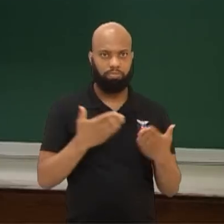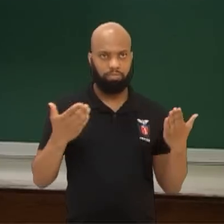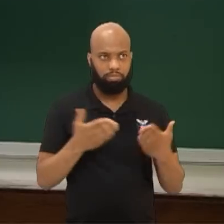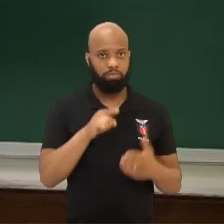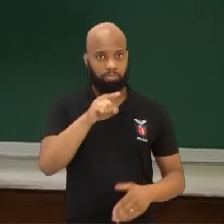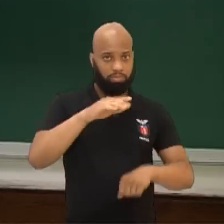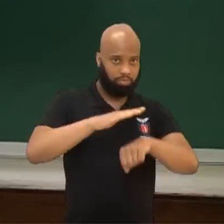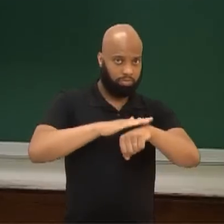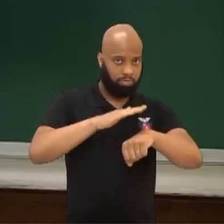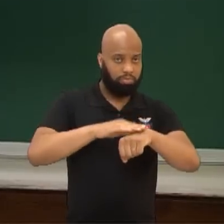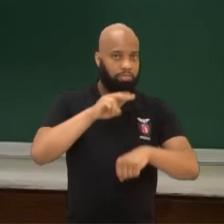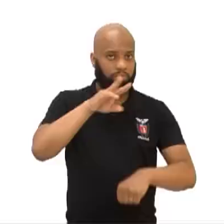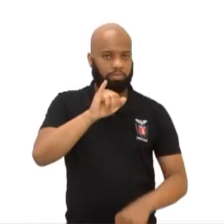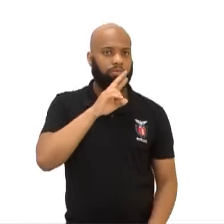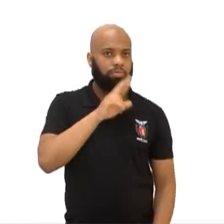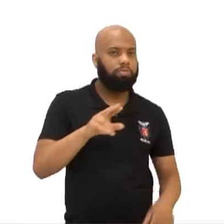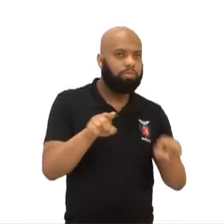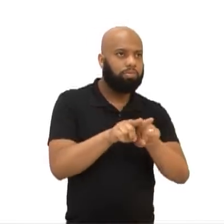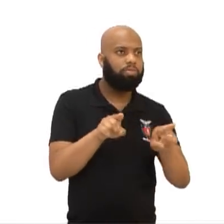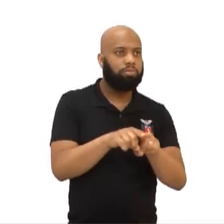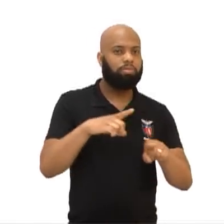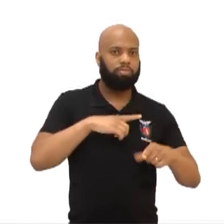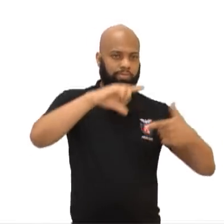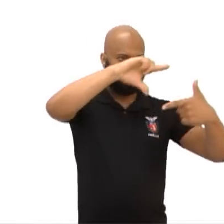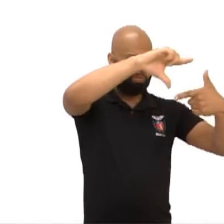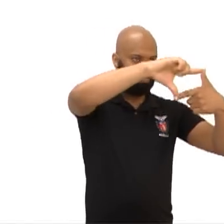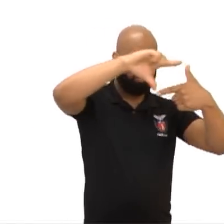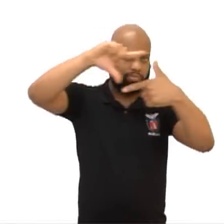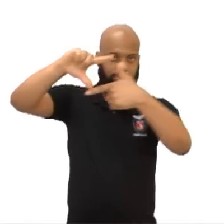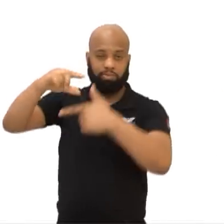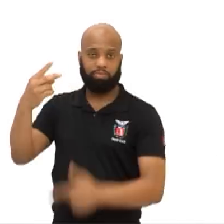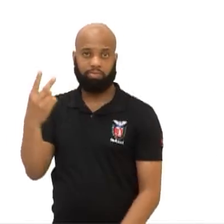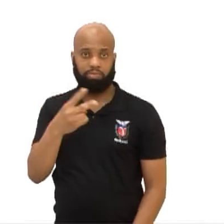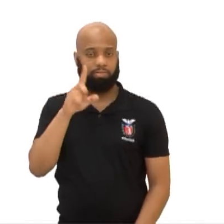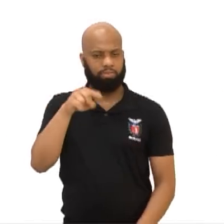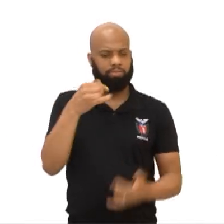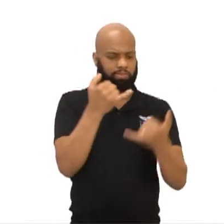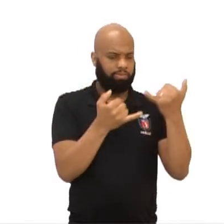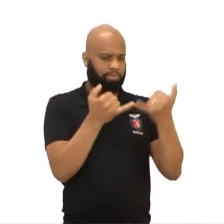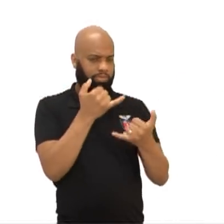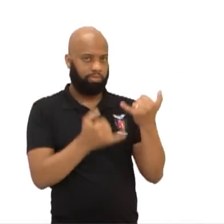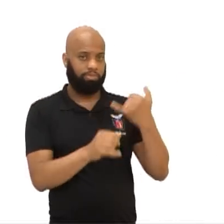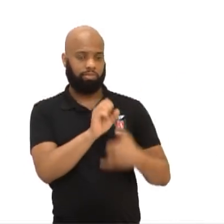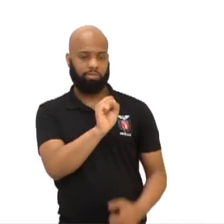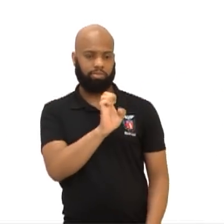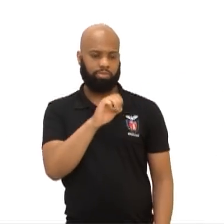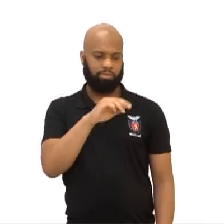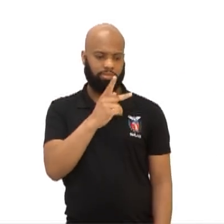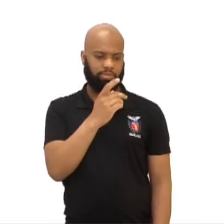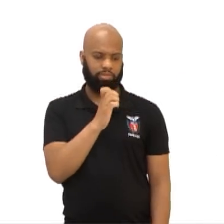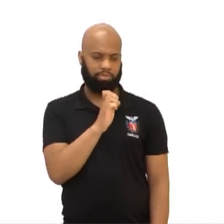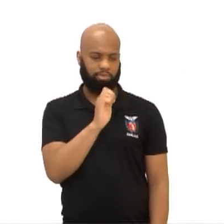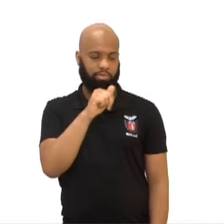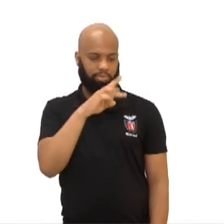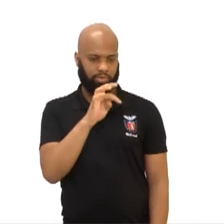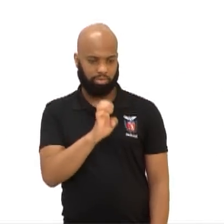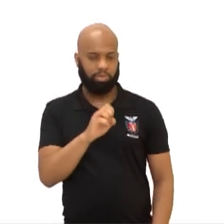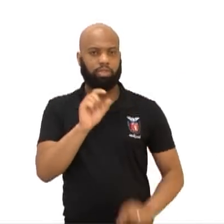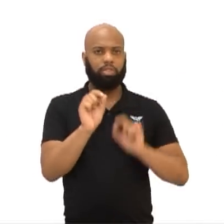você é que vai fazer, tá bom? Então, os retângulos a seguir são semelhantes. Qual é a medida de